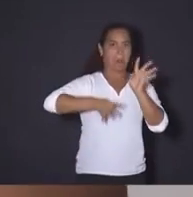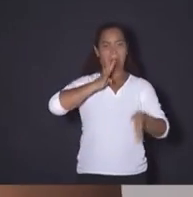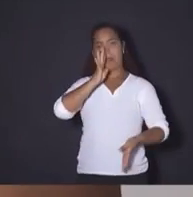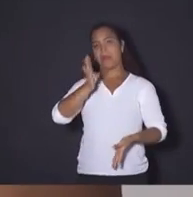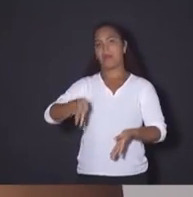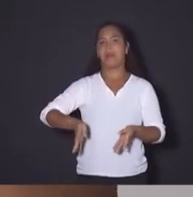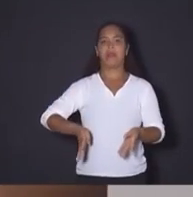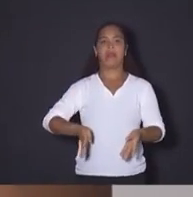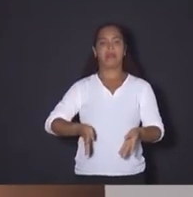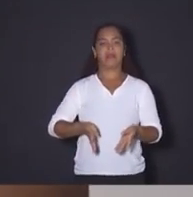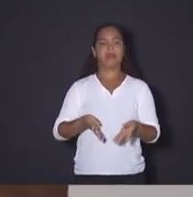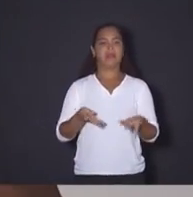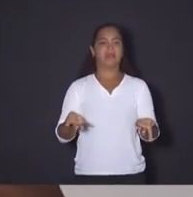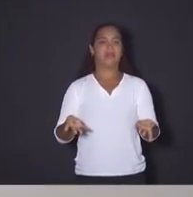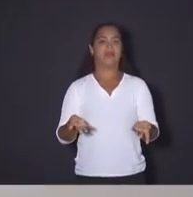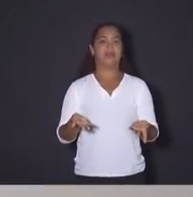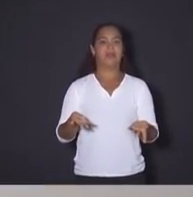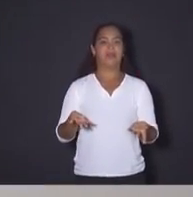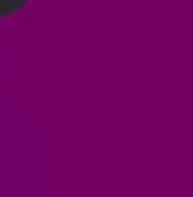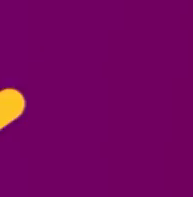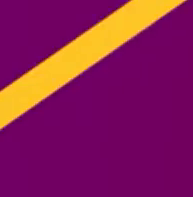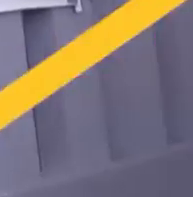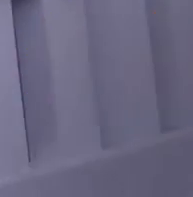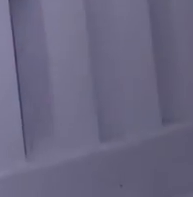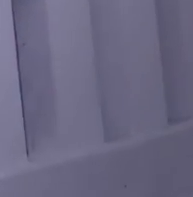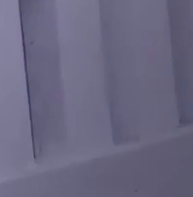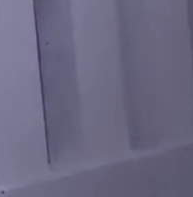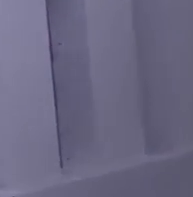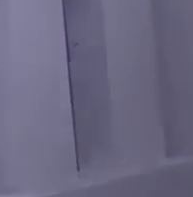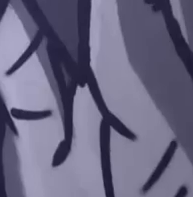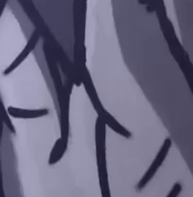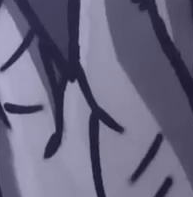roubar a nossa voz e nos matar viva nós